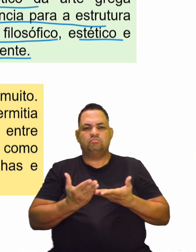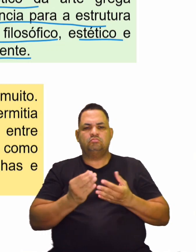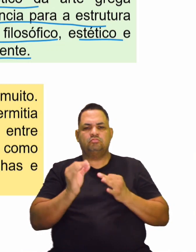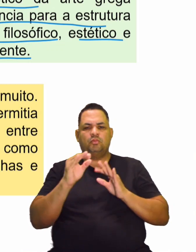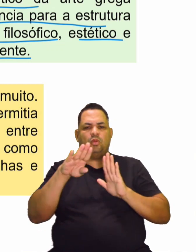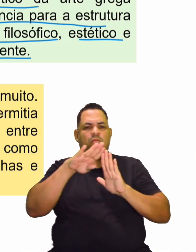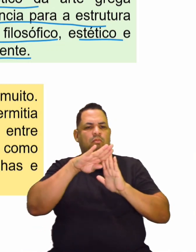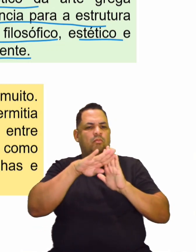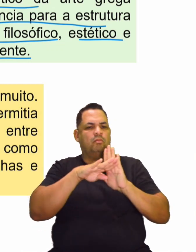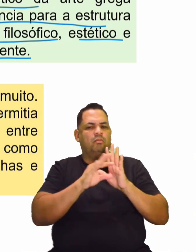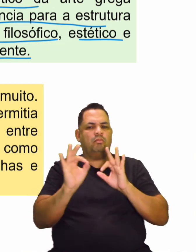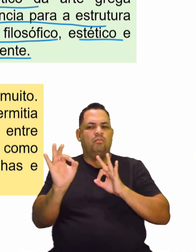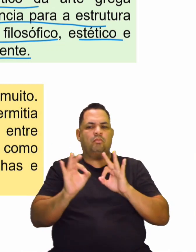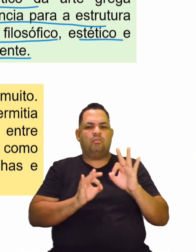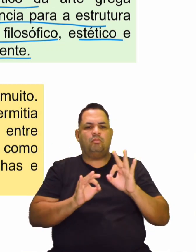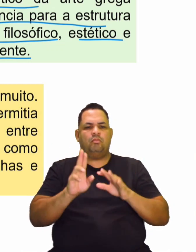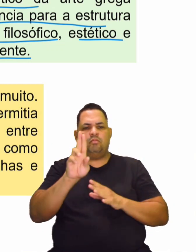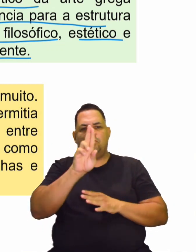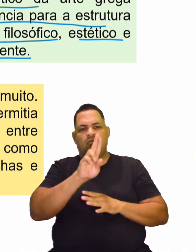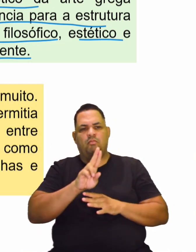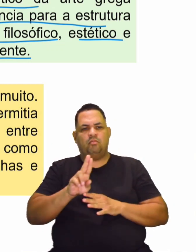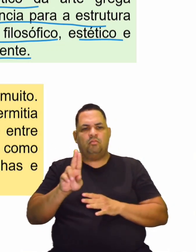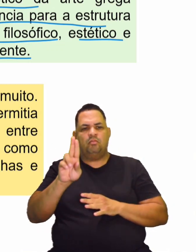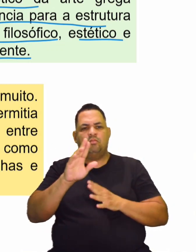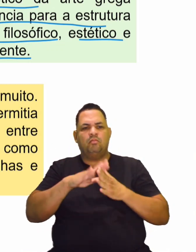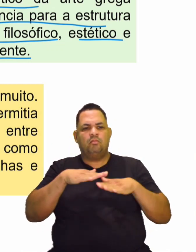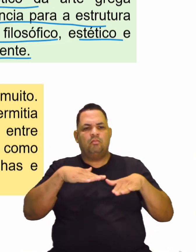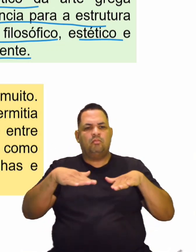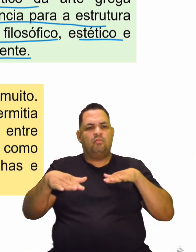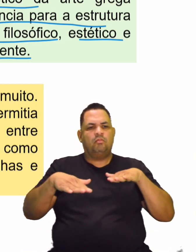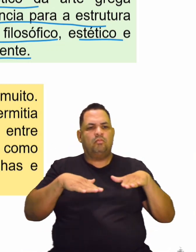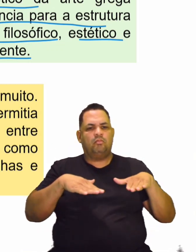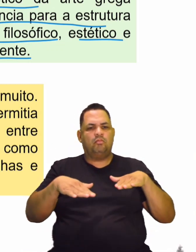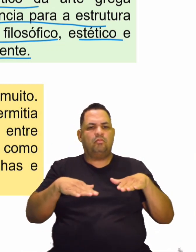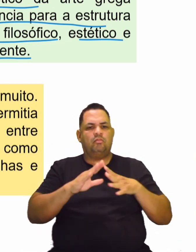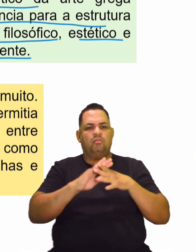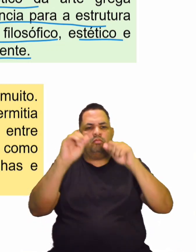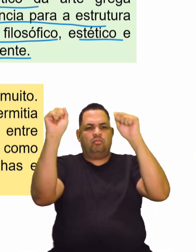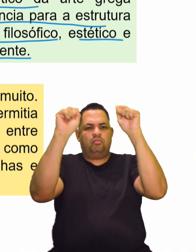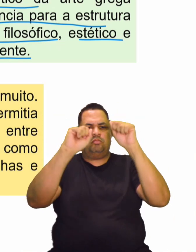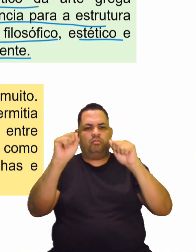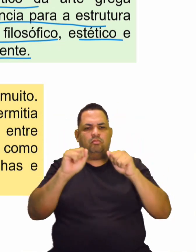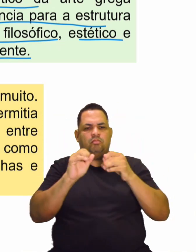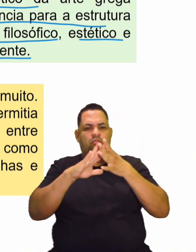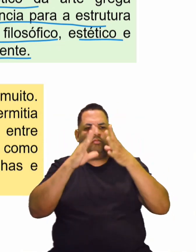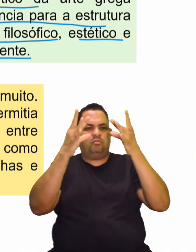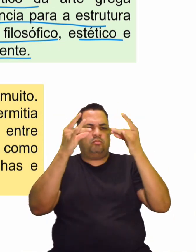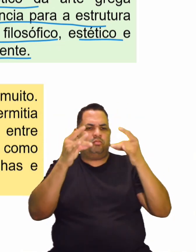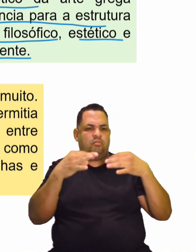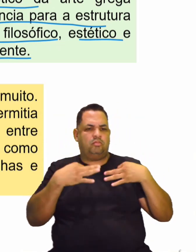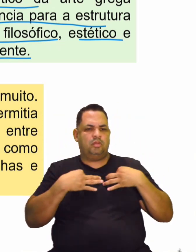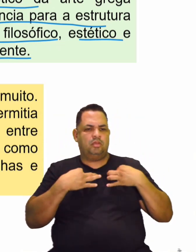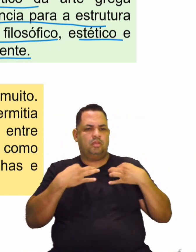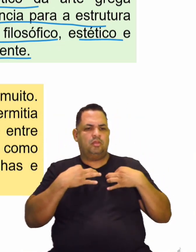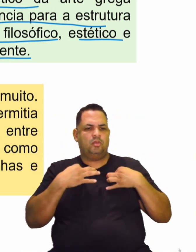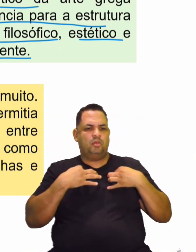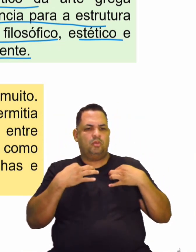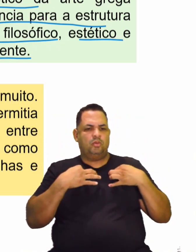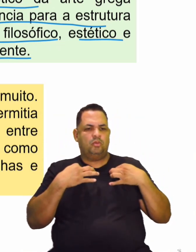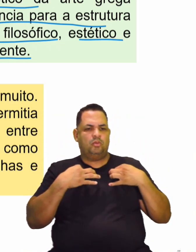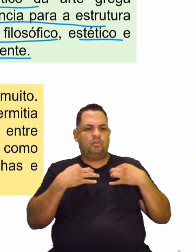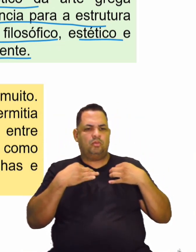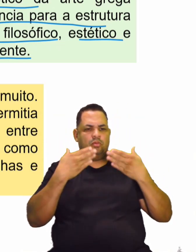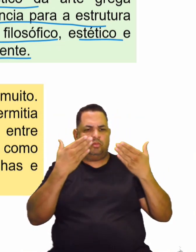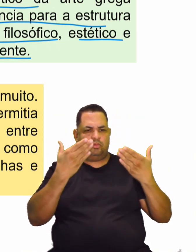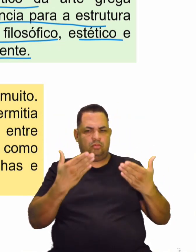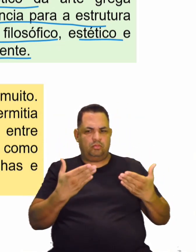eles aplicavam aí a movimento às esculturas. Né? Olha os detalhes do tecido. Olha